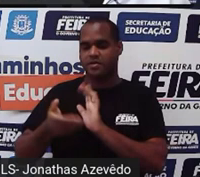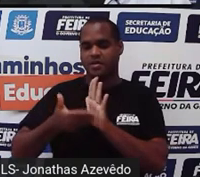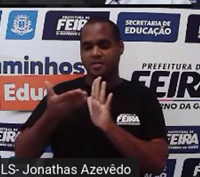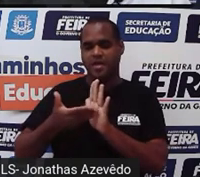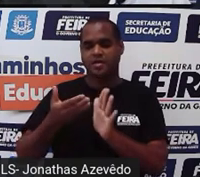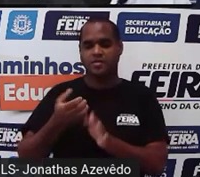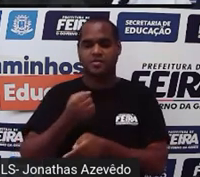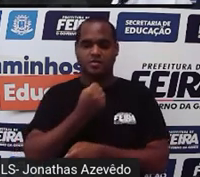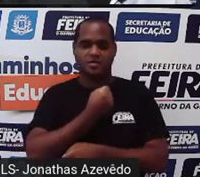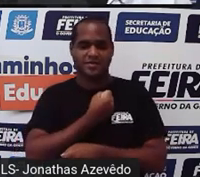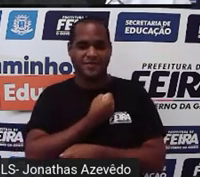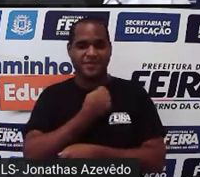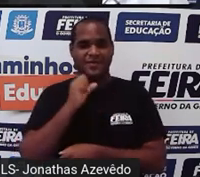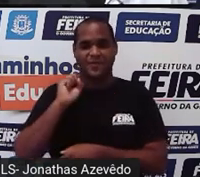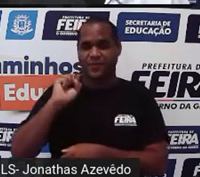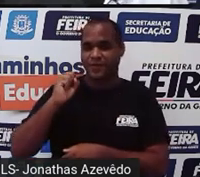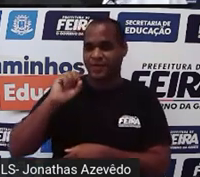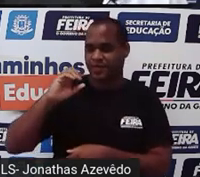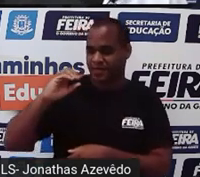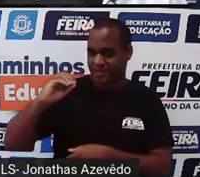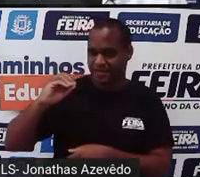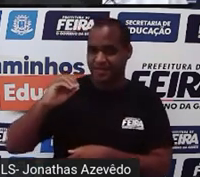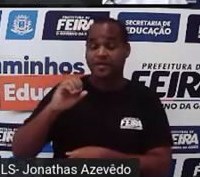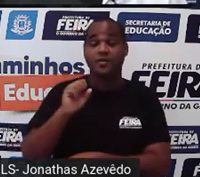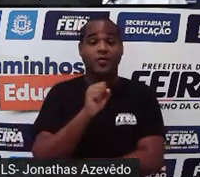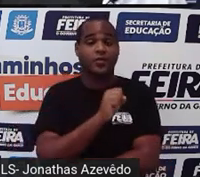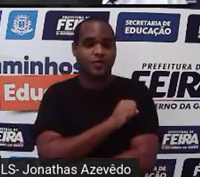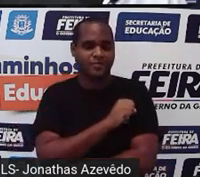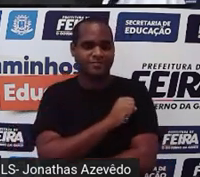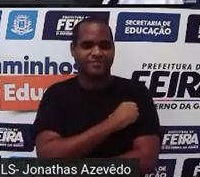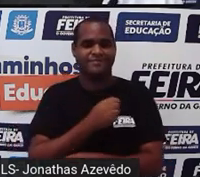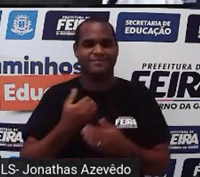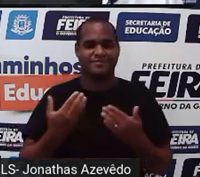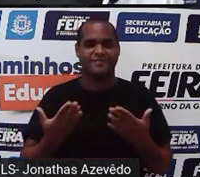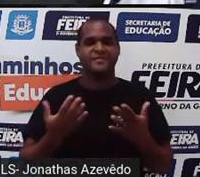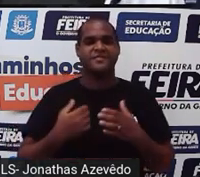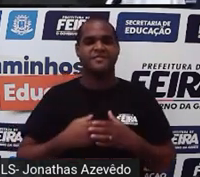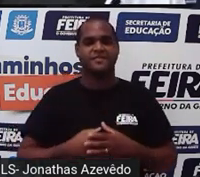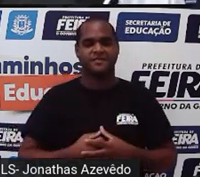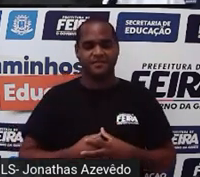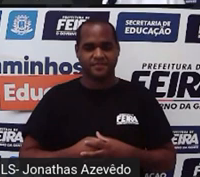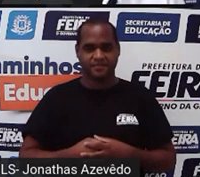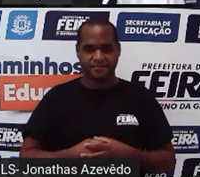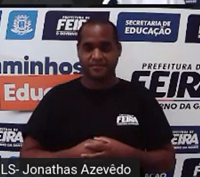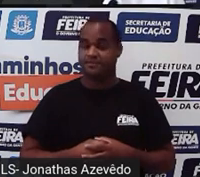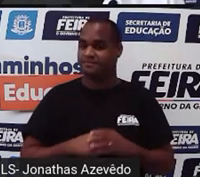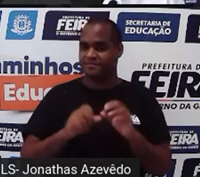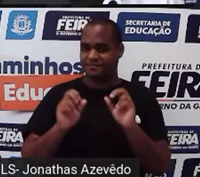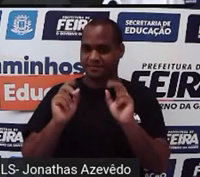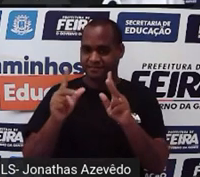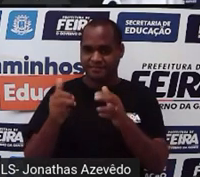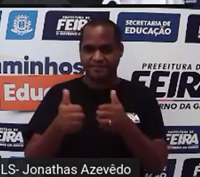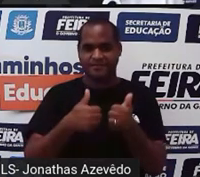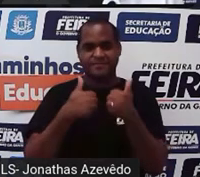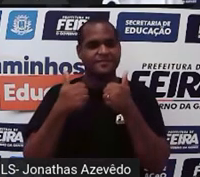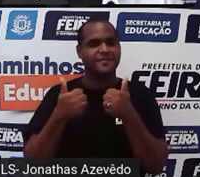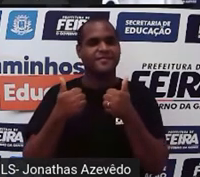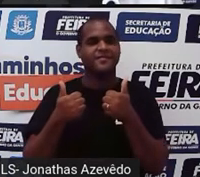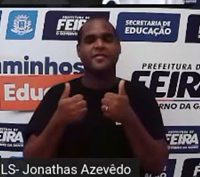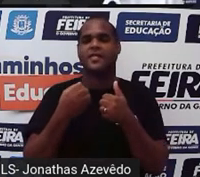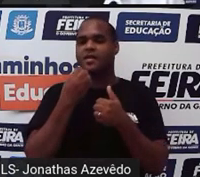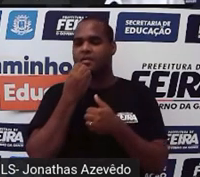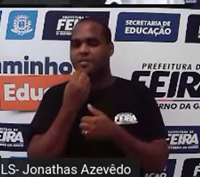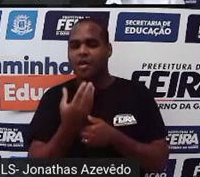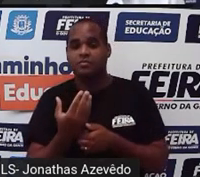2020 esse probleminha é um livro de oitavo ano e está na página 80 tá bom ó